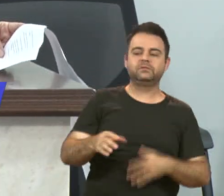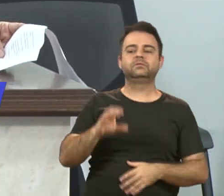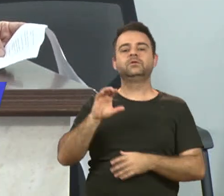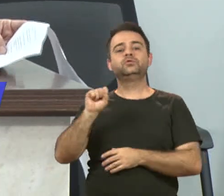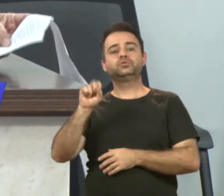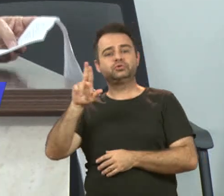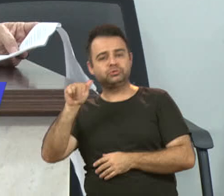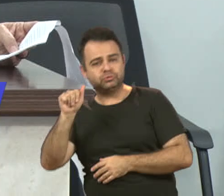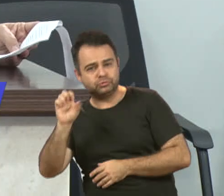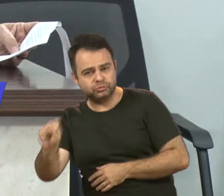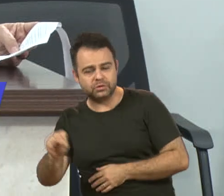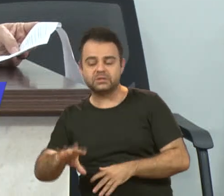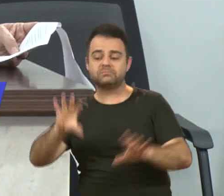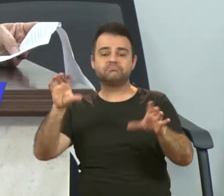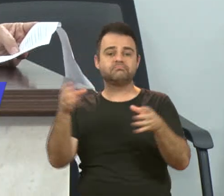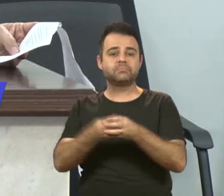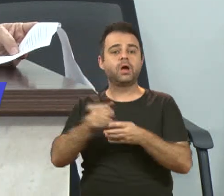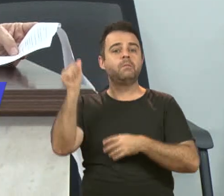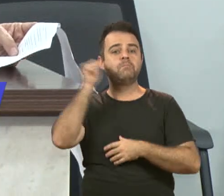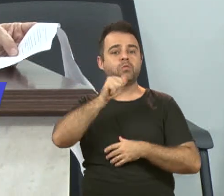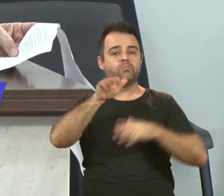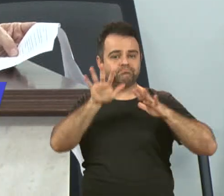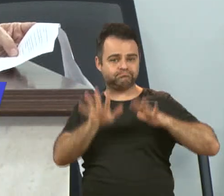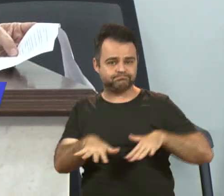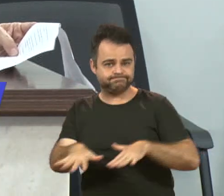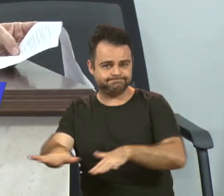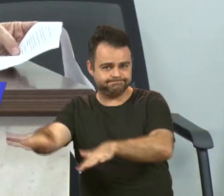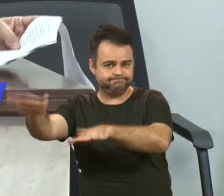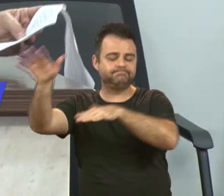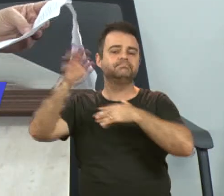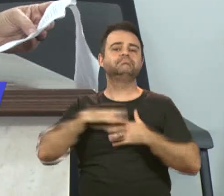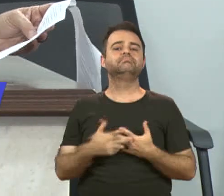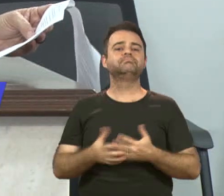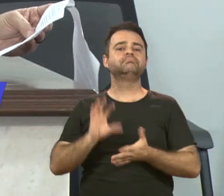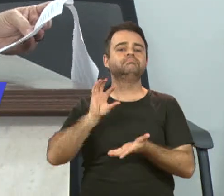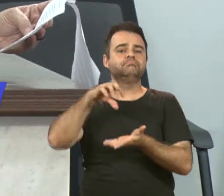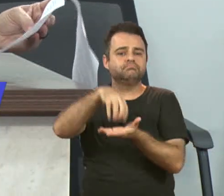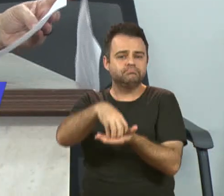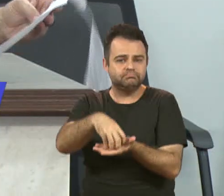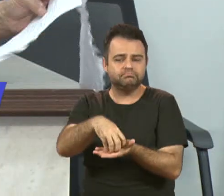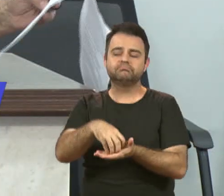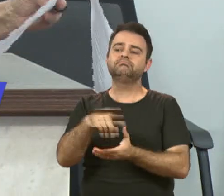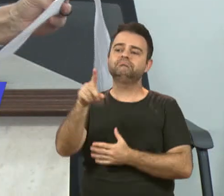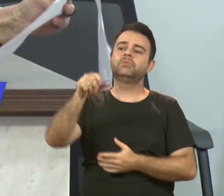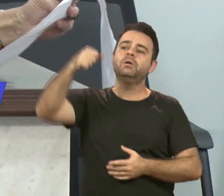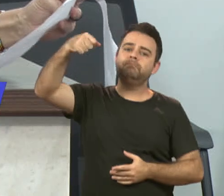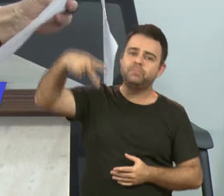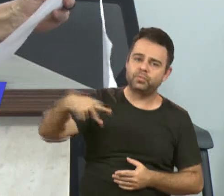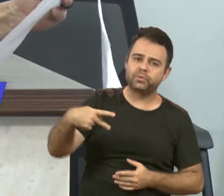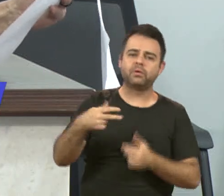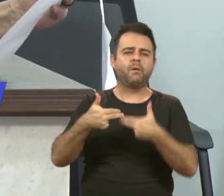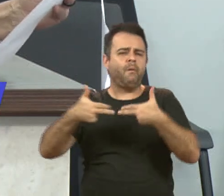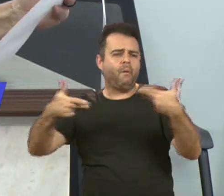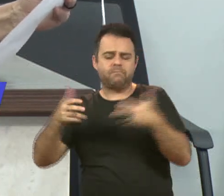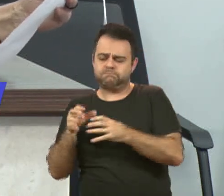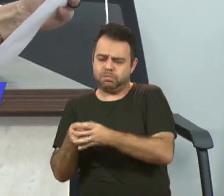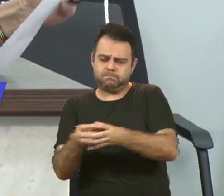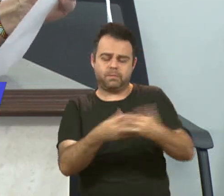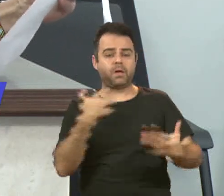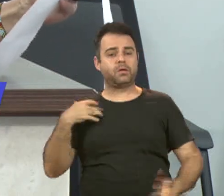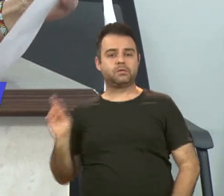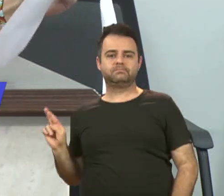do Coletivo Feminista Lugar de Mulher é Onde Ela Quiser, do Núcleo de Ação pela Reforma Agrária. Eu estou aqui para dizer que a gente